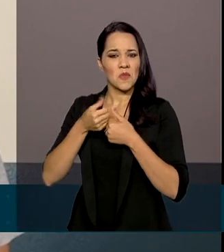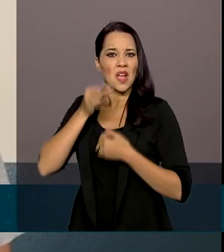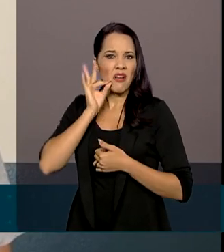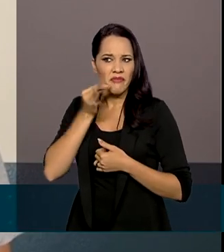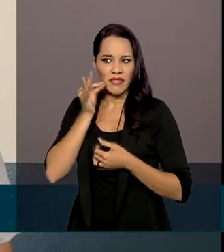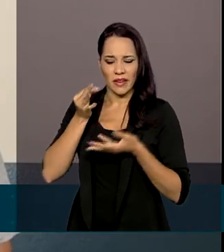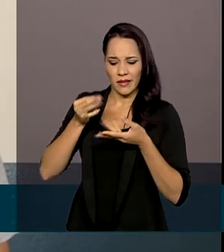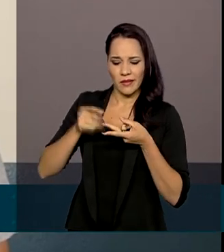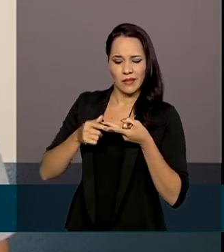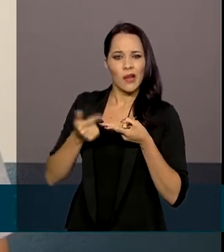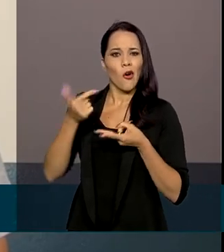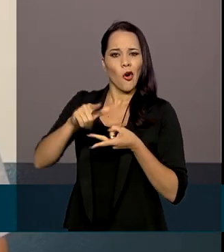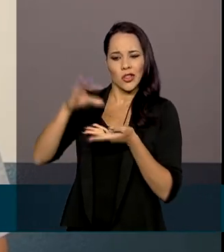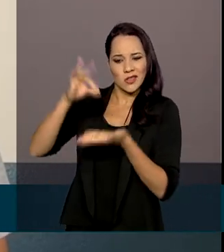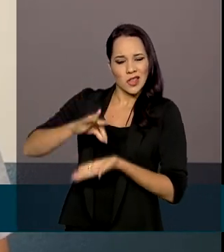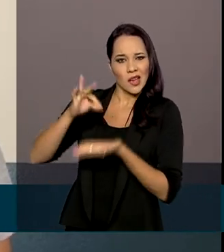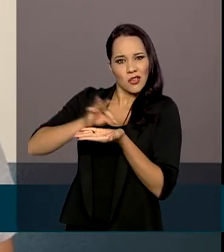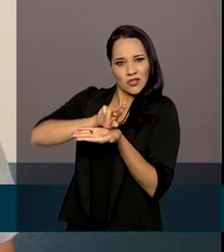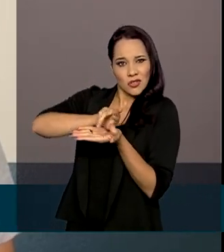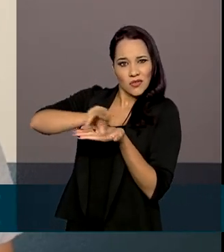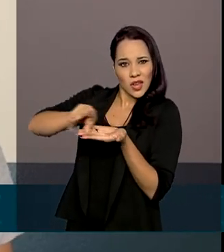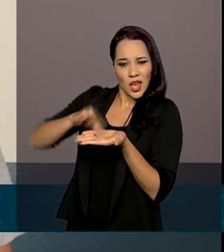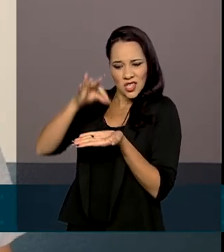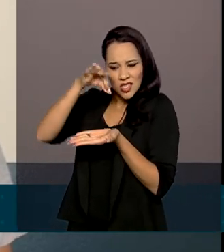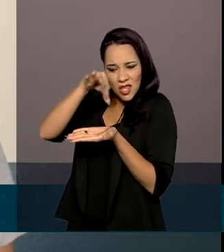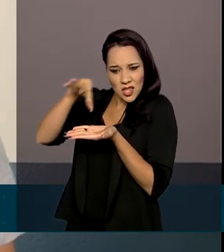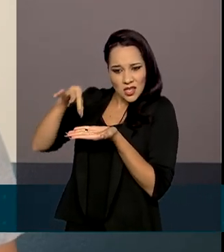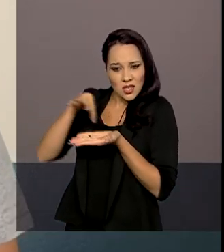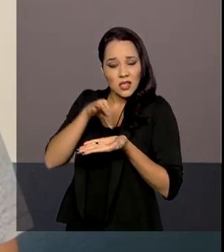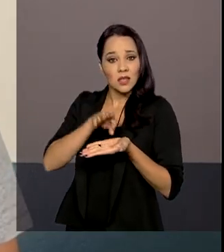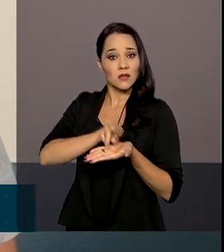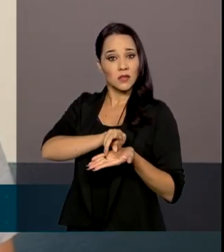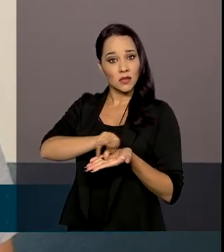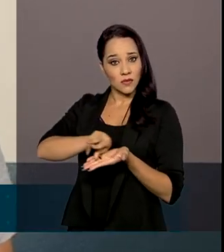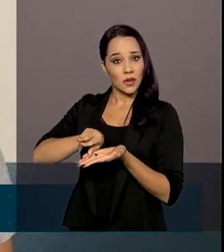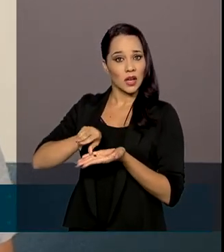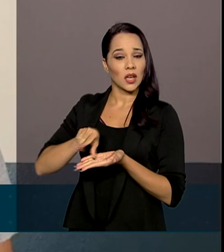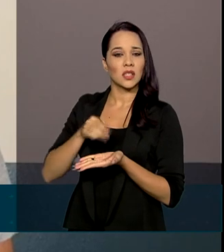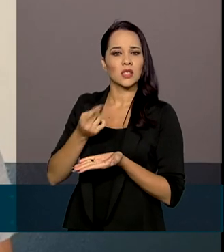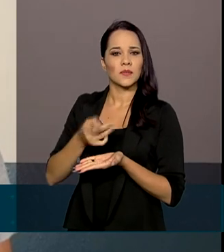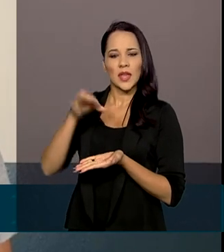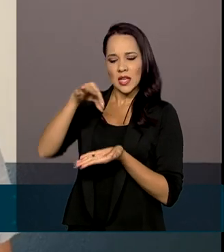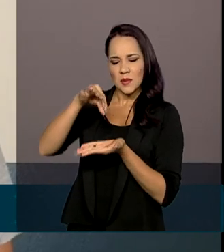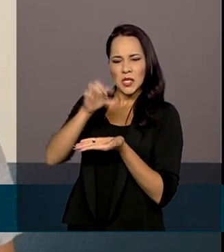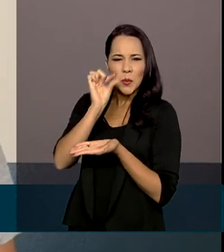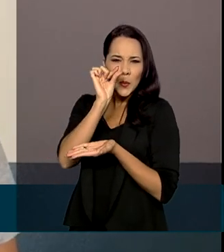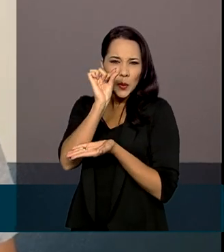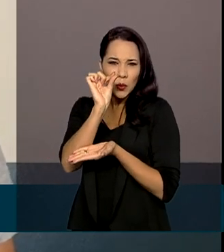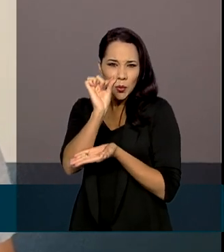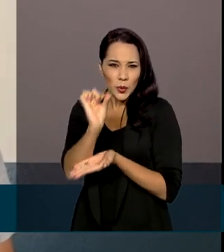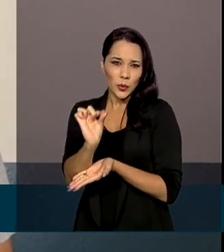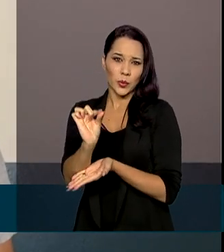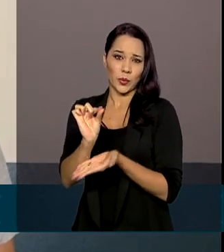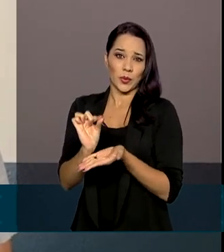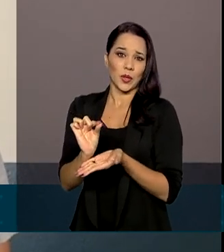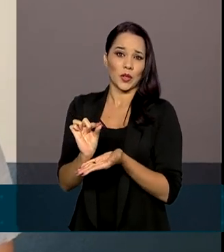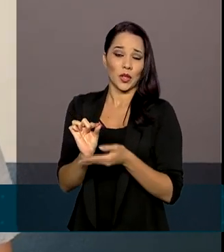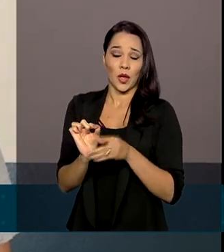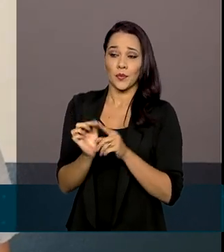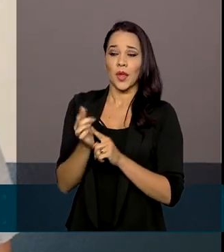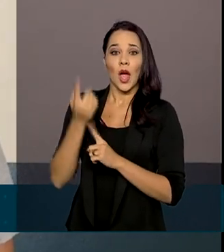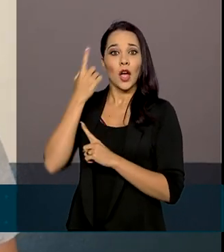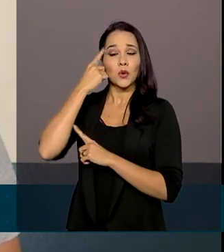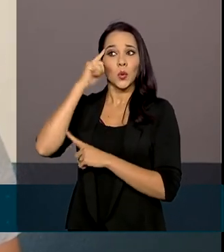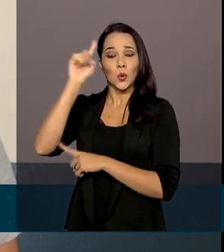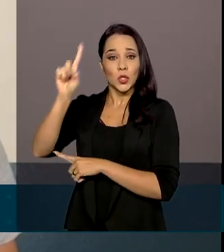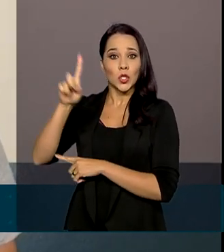assim, e outra, um saquinho com várias sementinhas diferentes, sementinhas bem miudinhas. No outro dia,